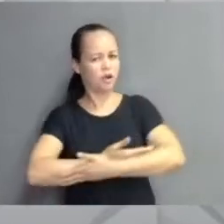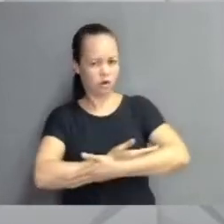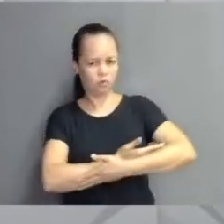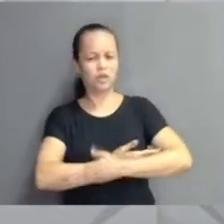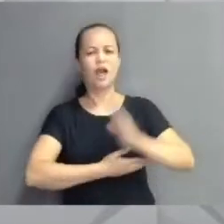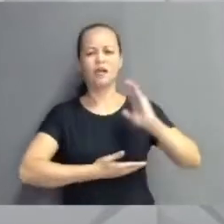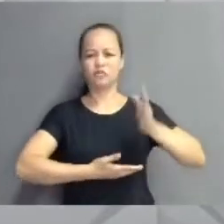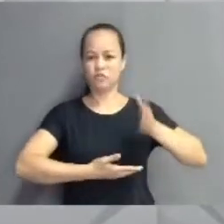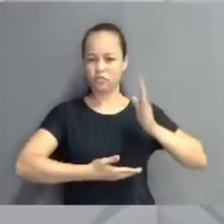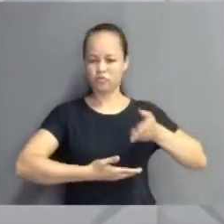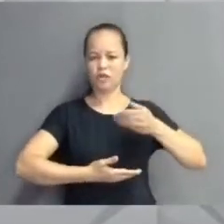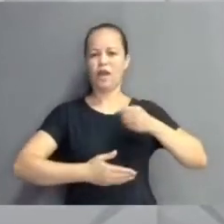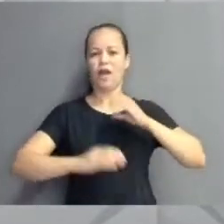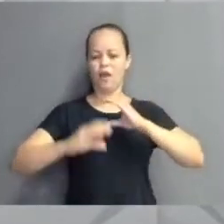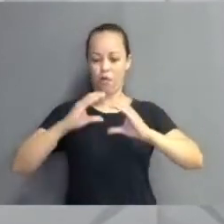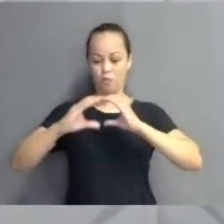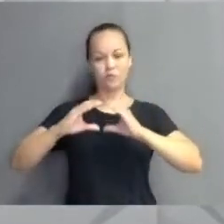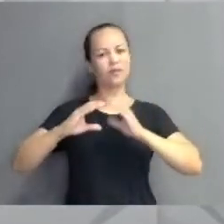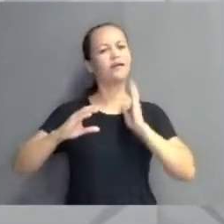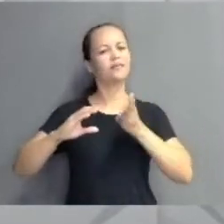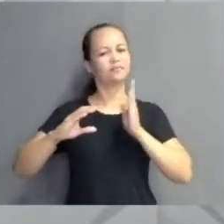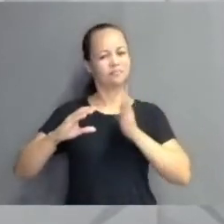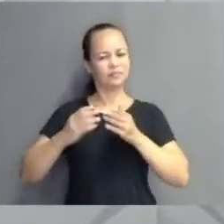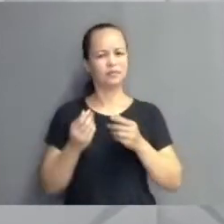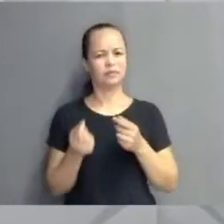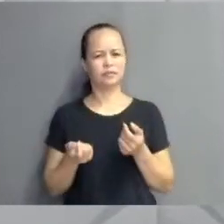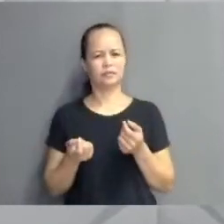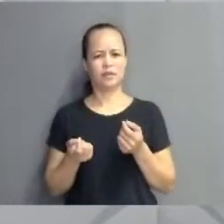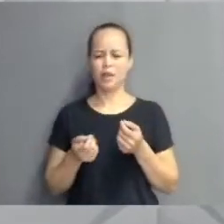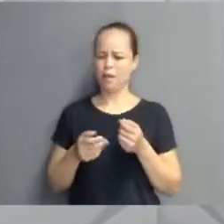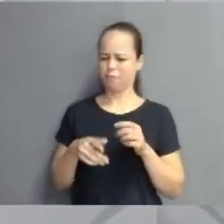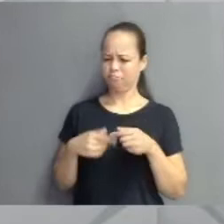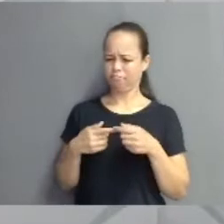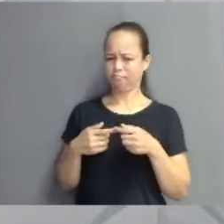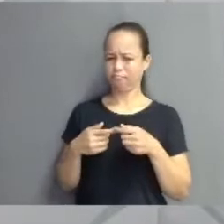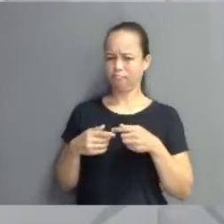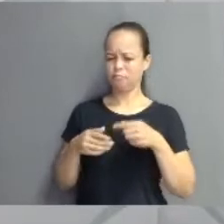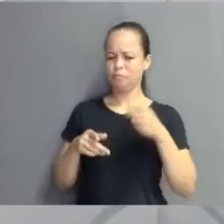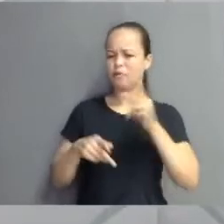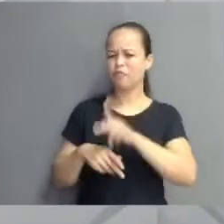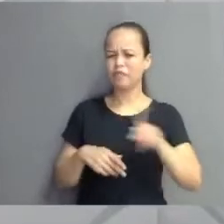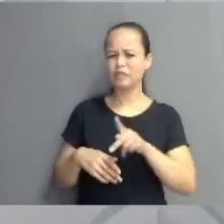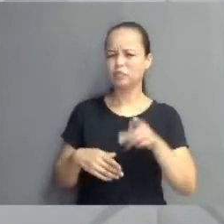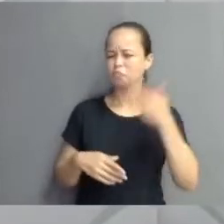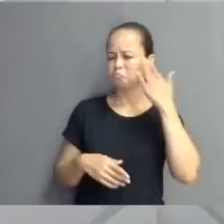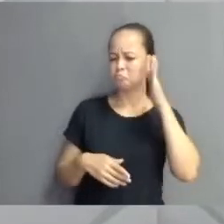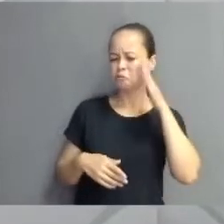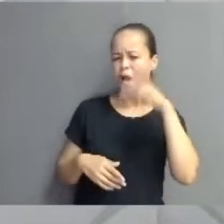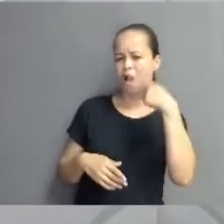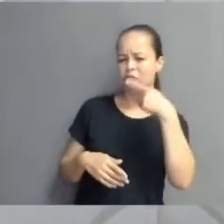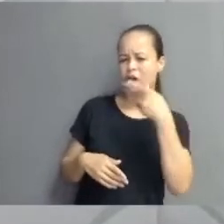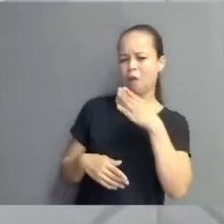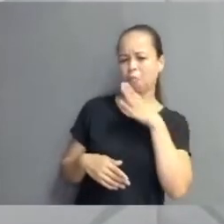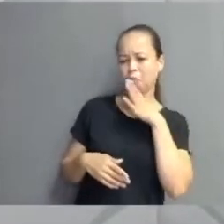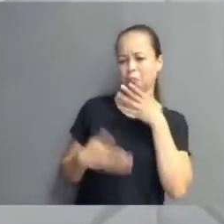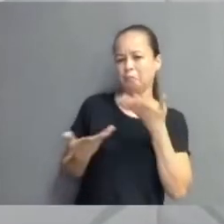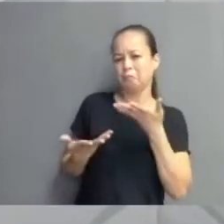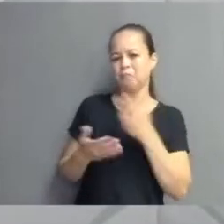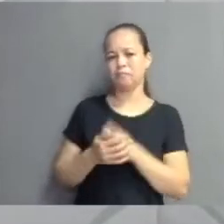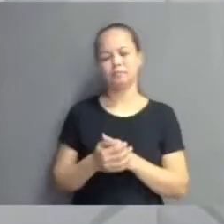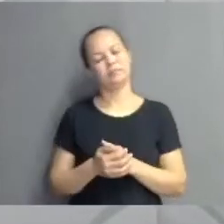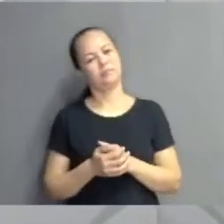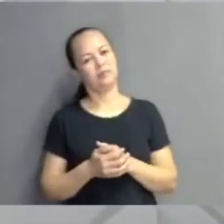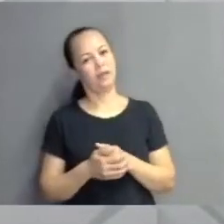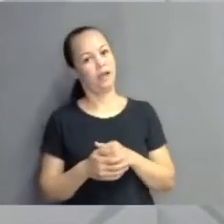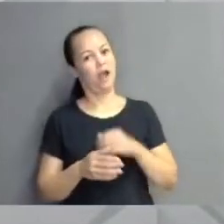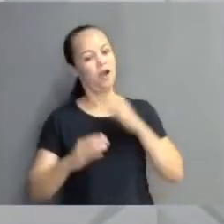você já se comunicavam aí você pode dizer mas professora eu nem sabia falar mais a comunicação ela não